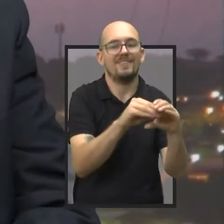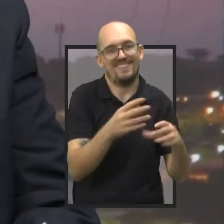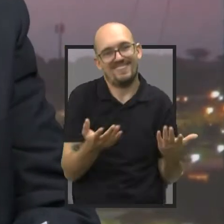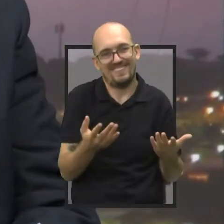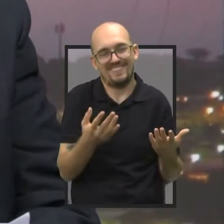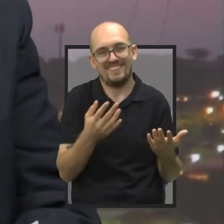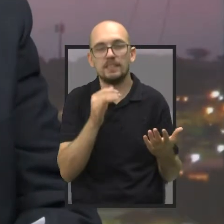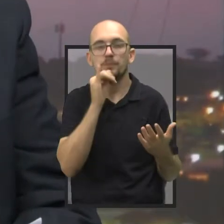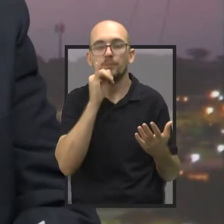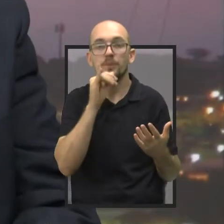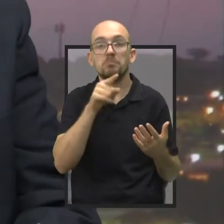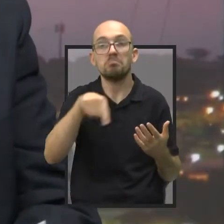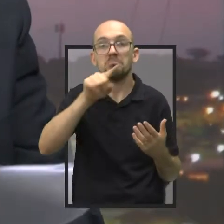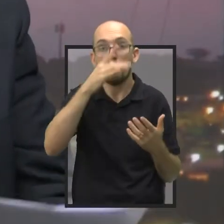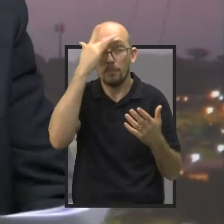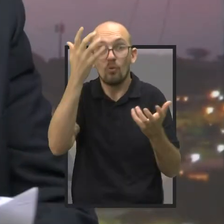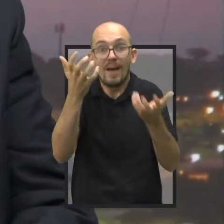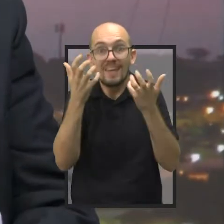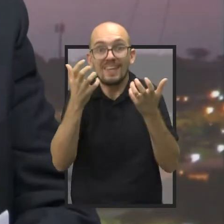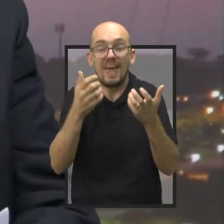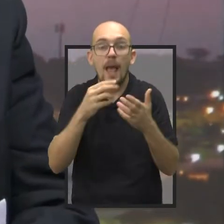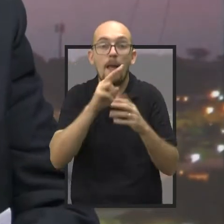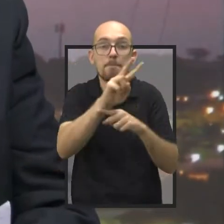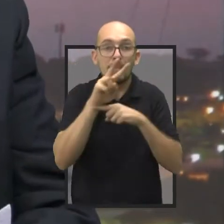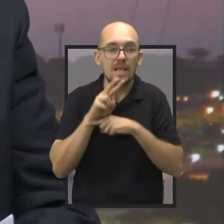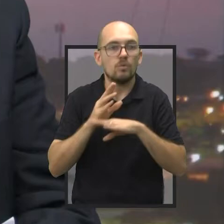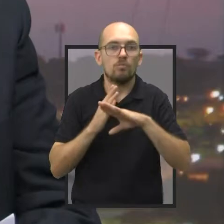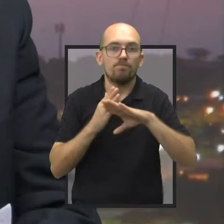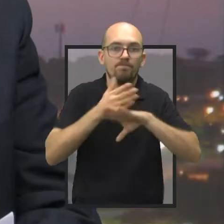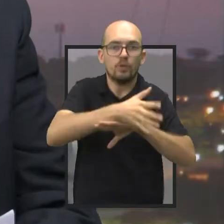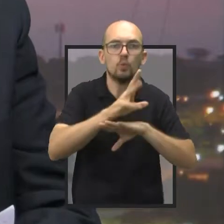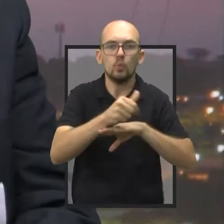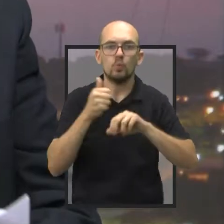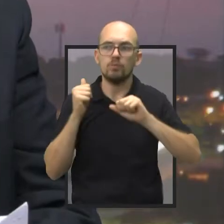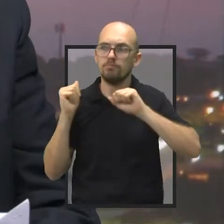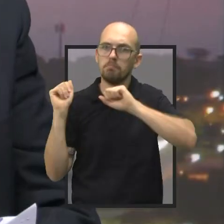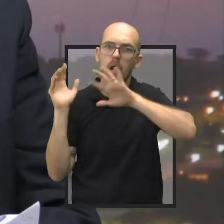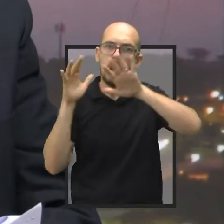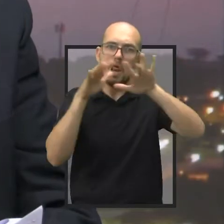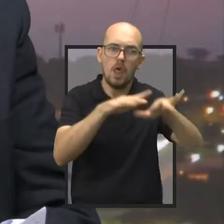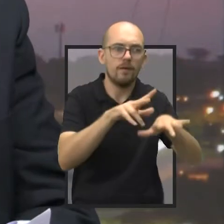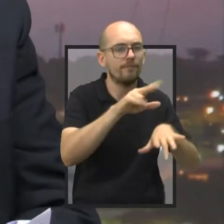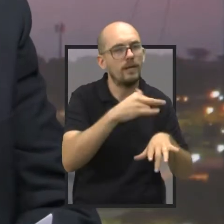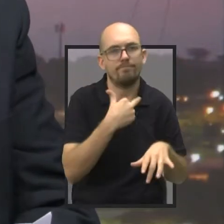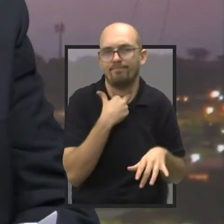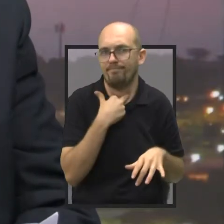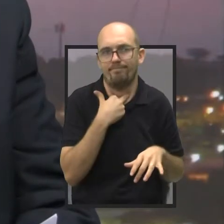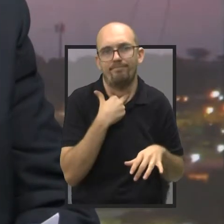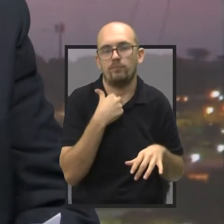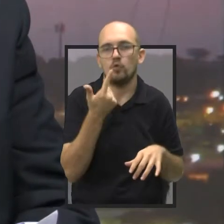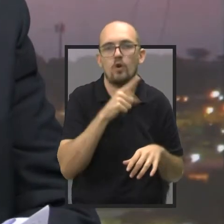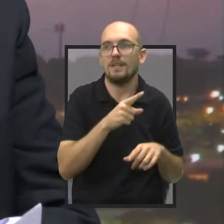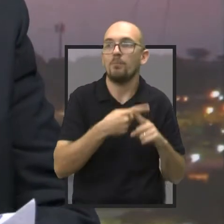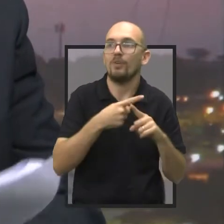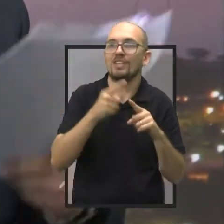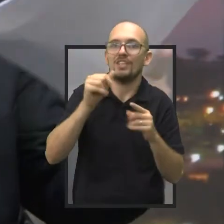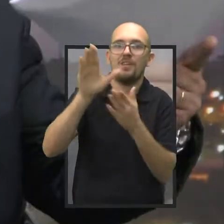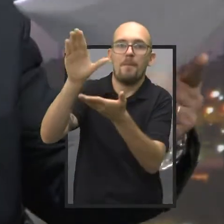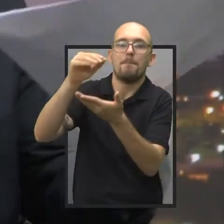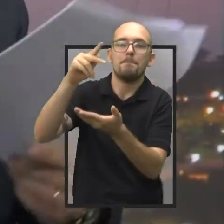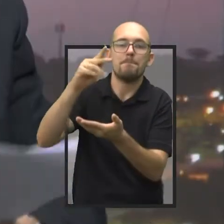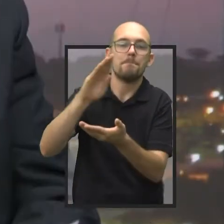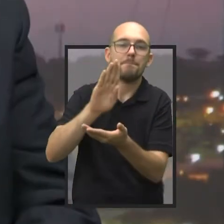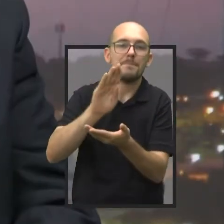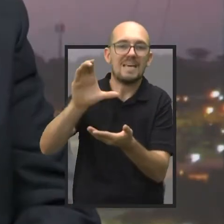esse dinheiro. O que vai acontecer? Vai estrangular o sistema financeiro e vai acabar com o lastro, com a moeda que,